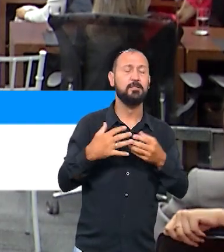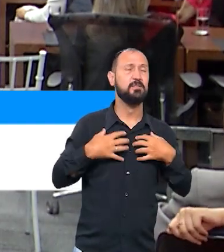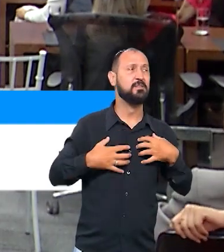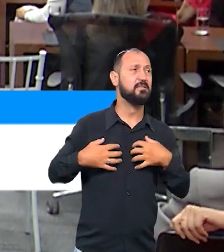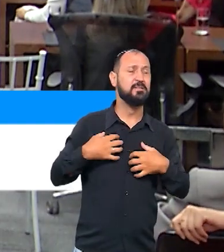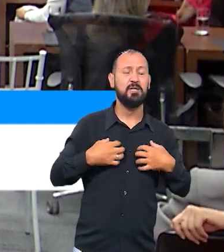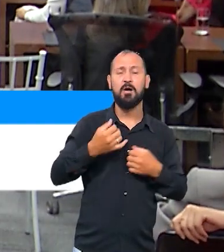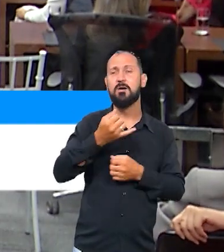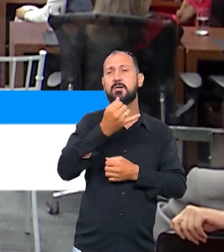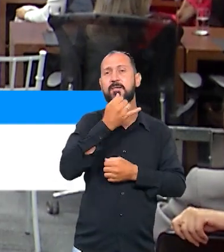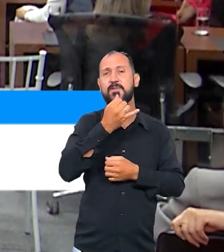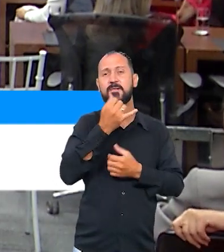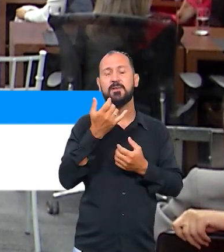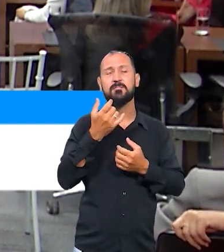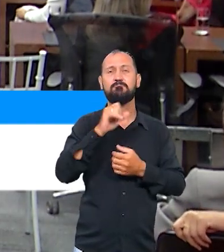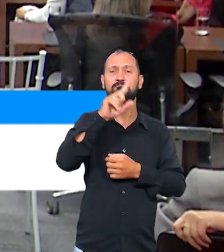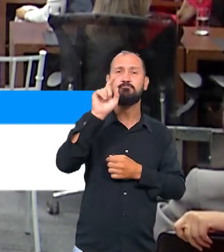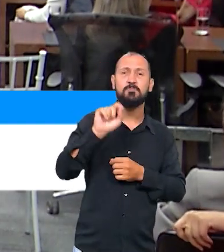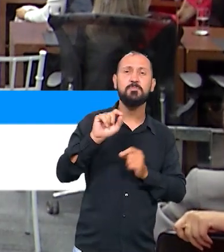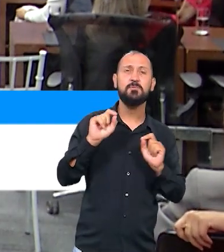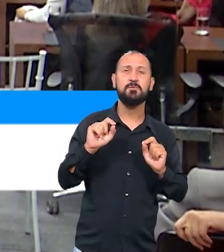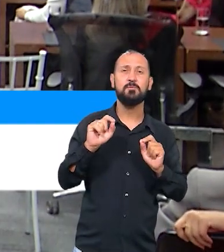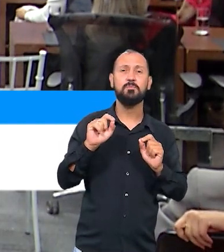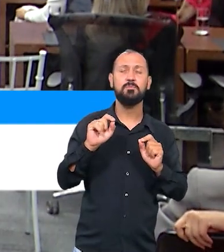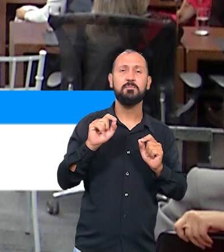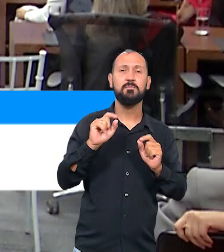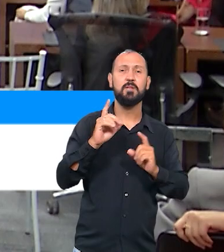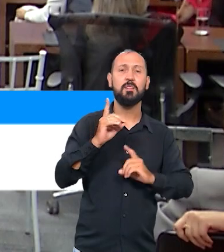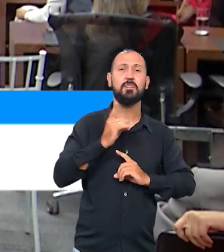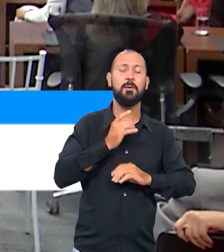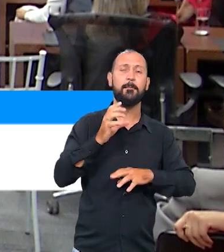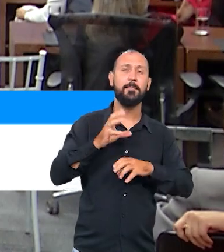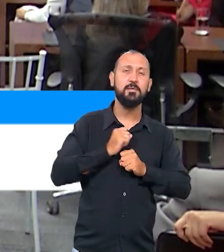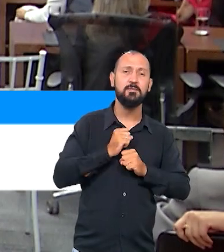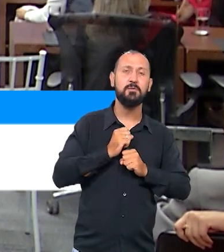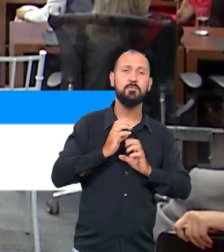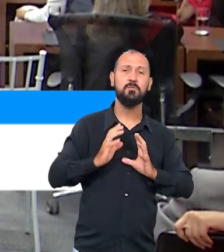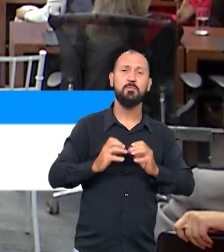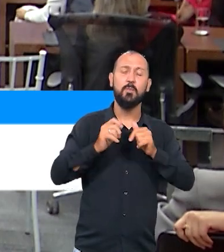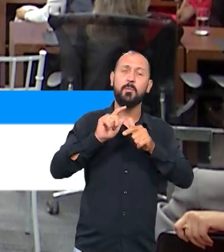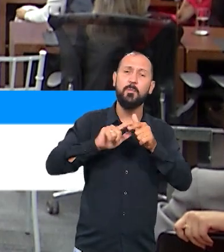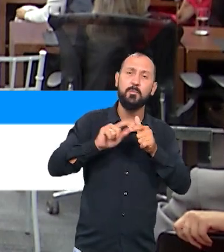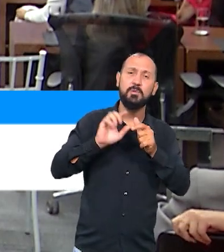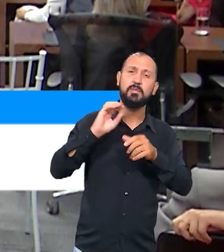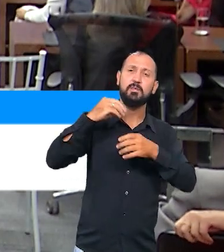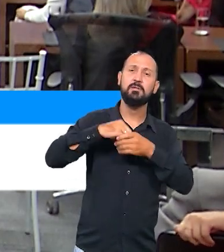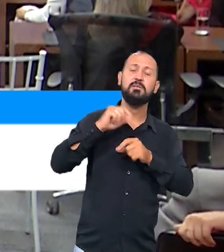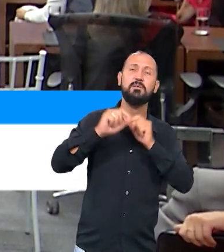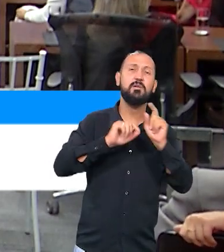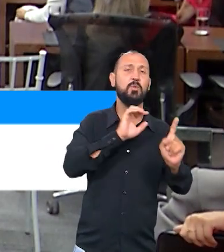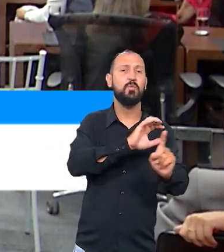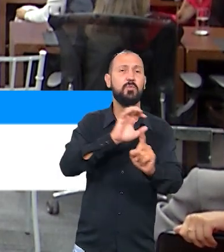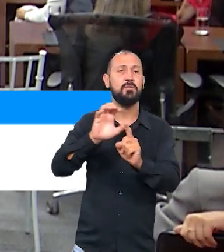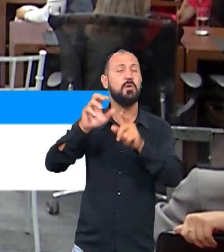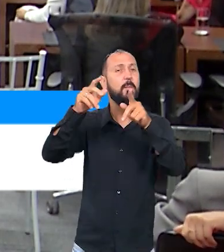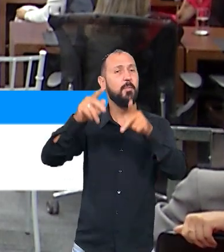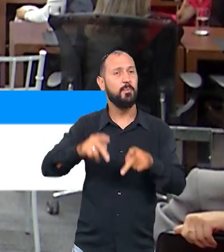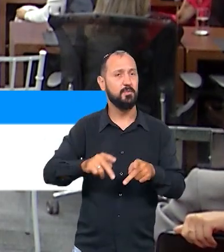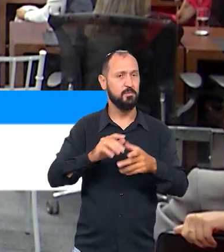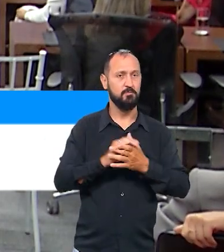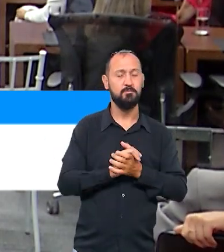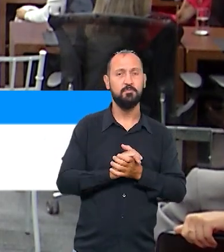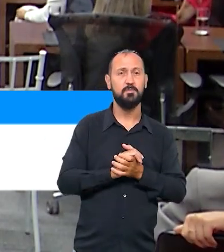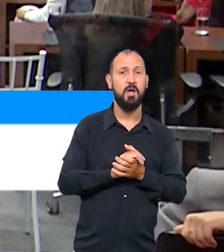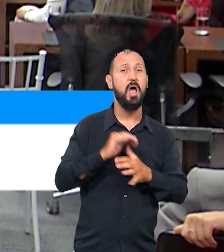angústia, tristeza, incerteza, depressão. São conflitos sociais e internos que atingem toda a